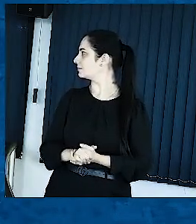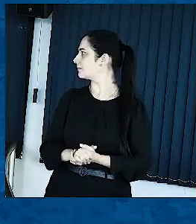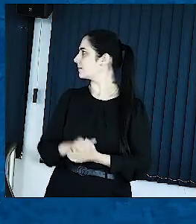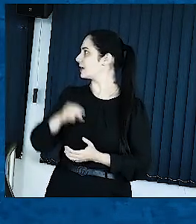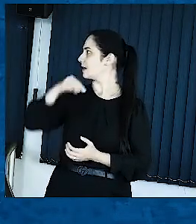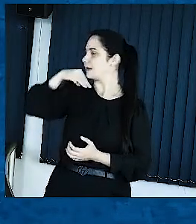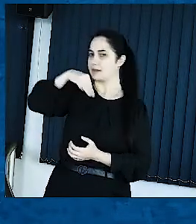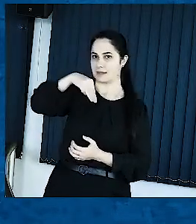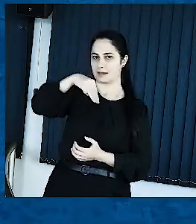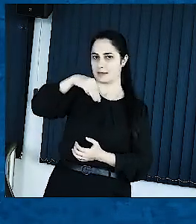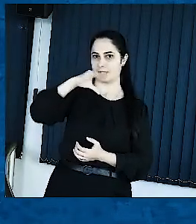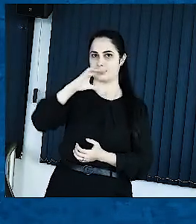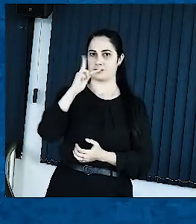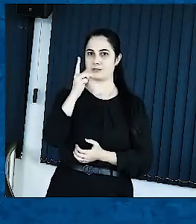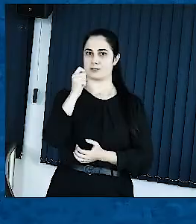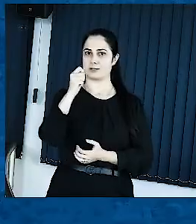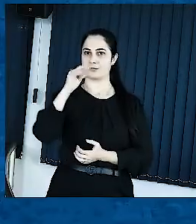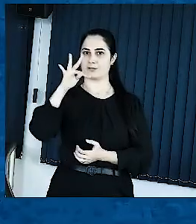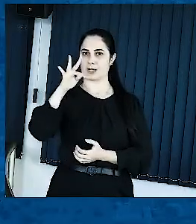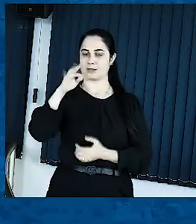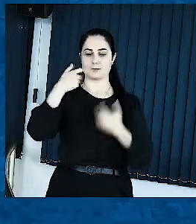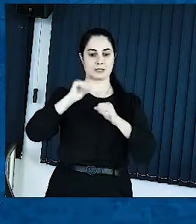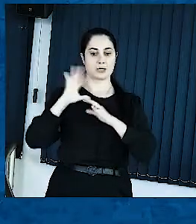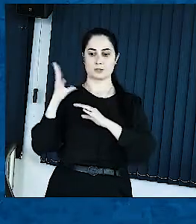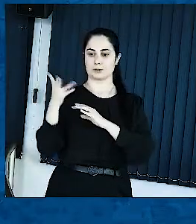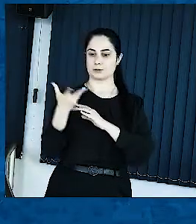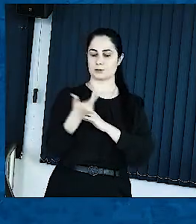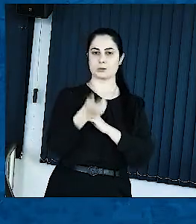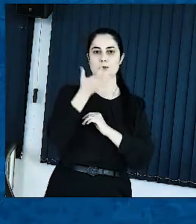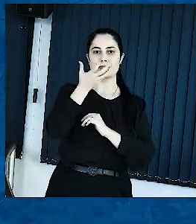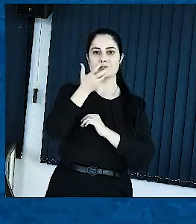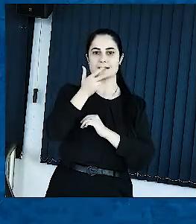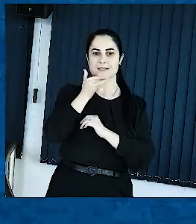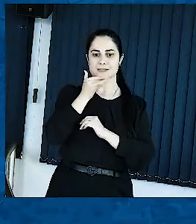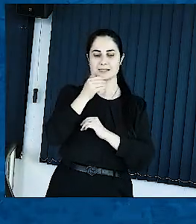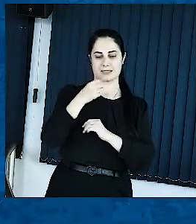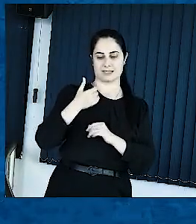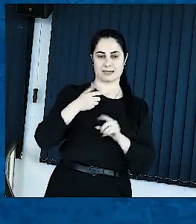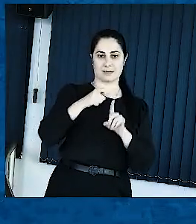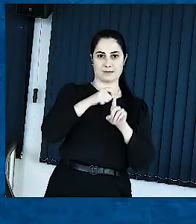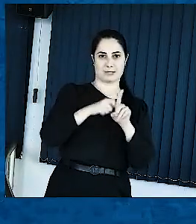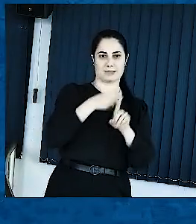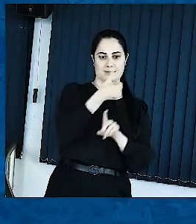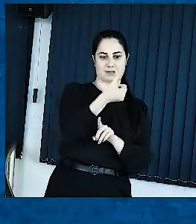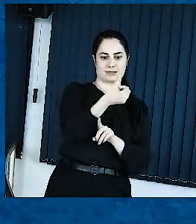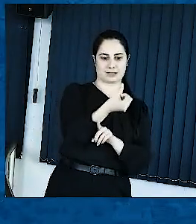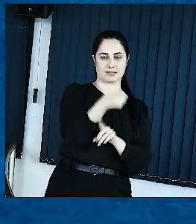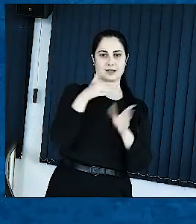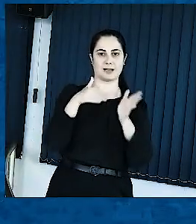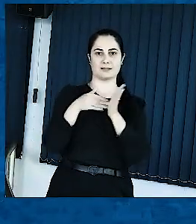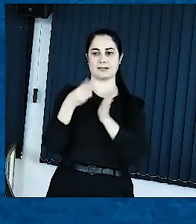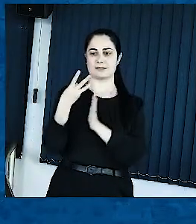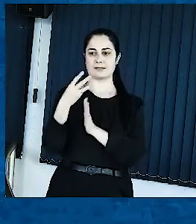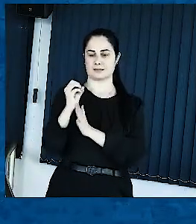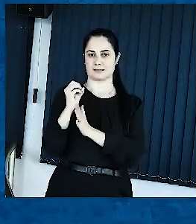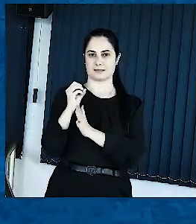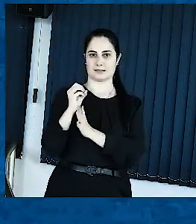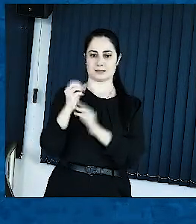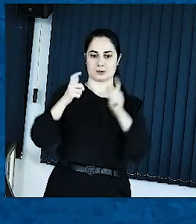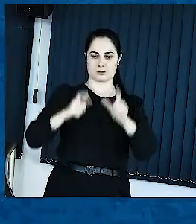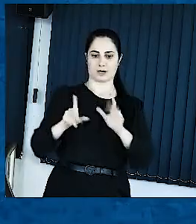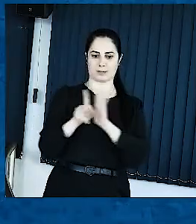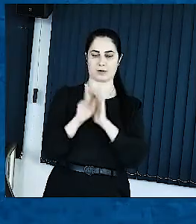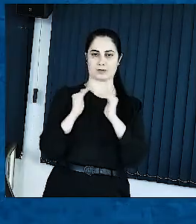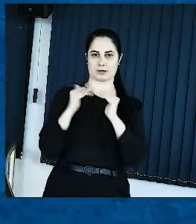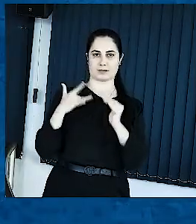que ele deve ser aplicado em todas as crianças de 16 a 30 meses nas unidades de saúde. E aí eu pergunto para vocês